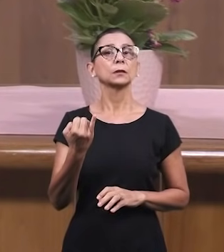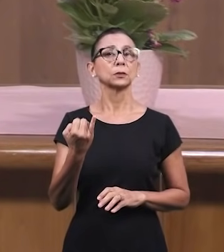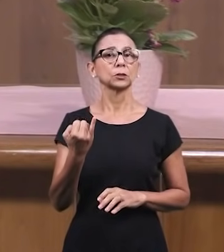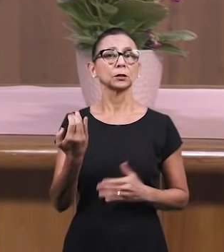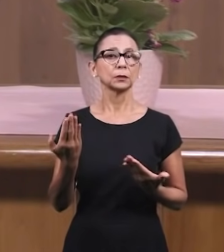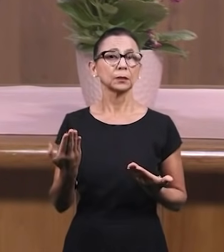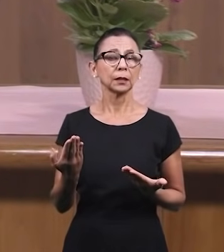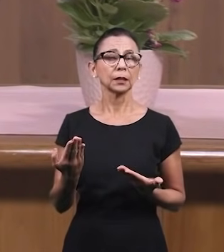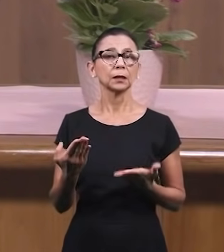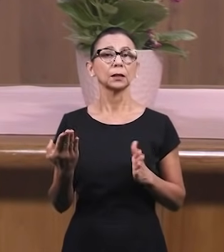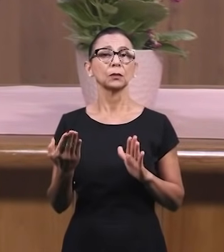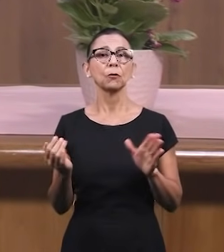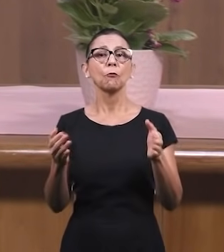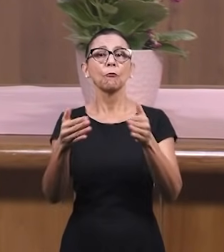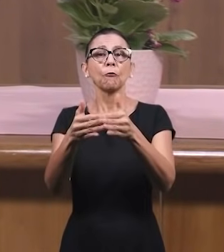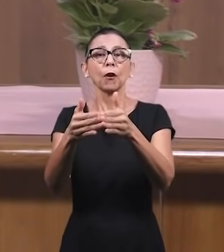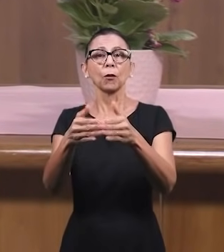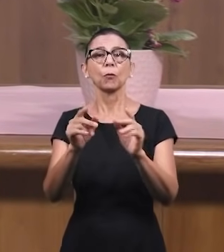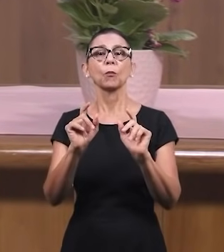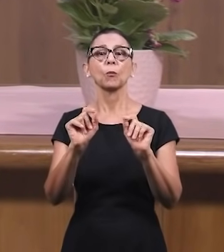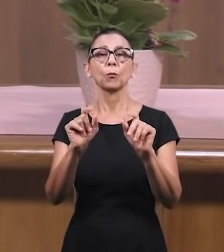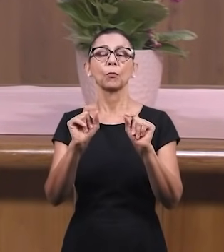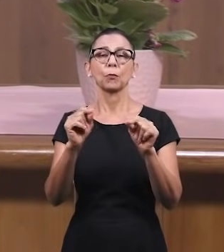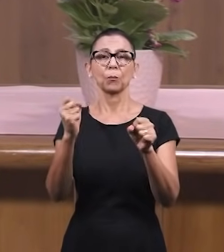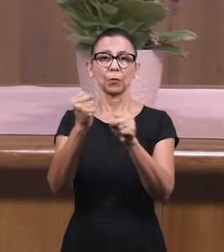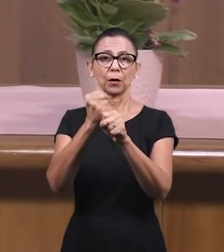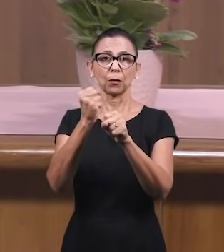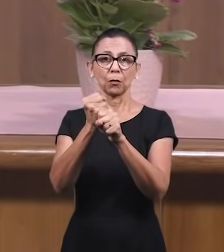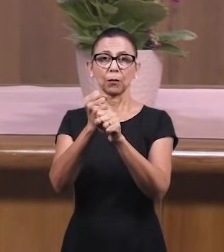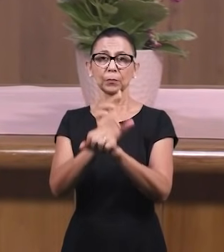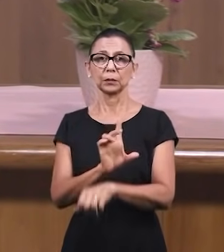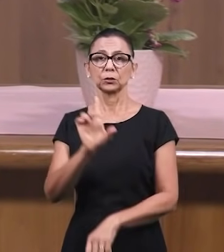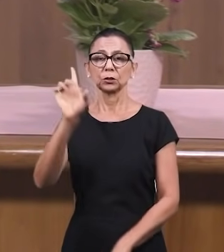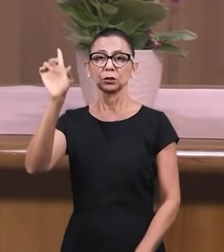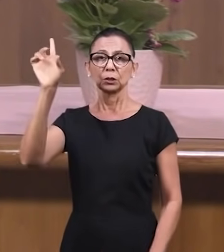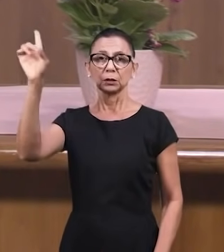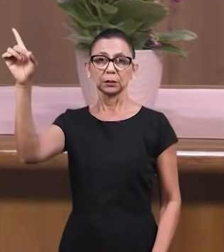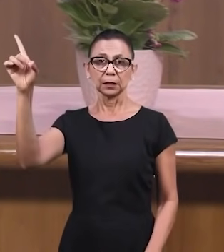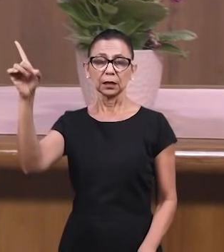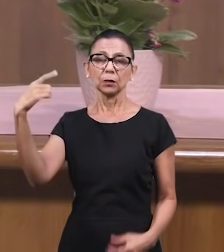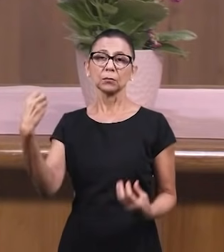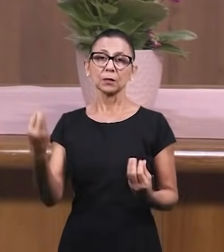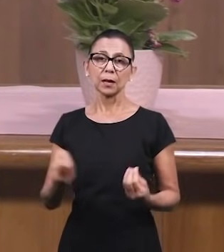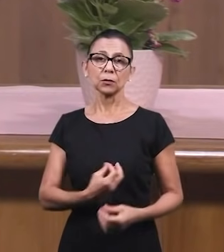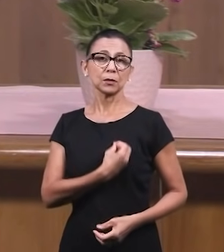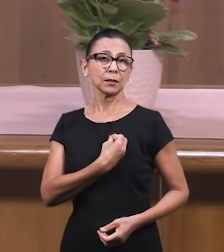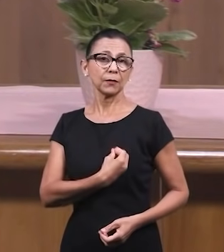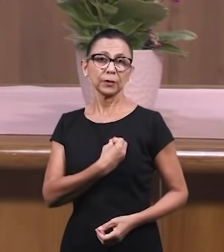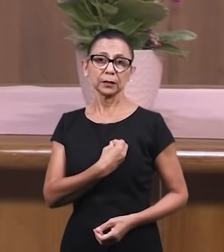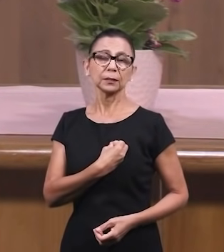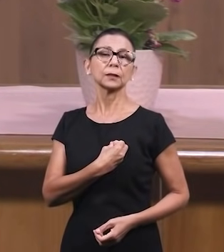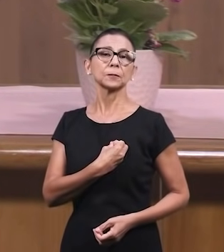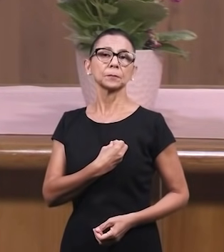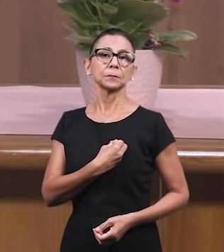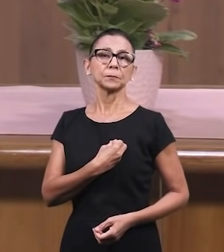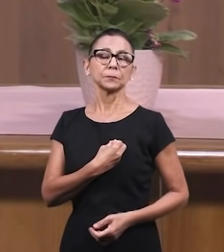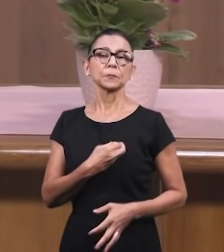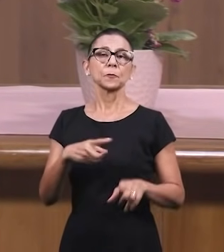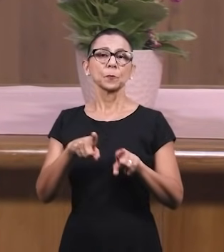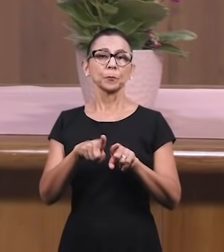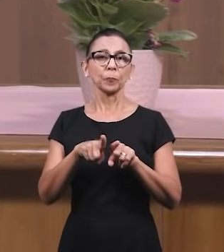a obra como forma de vida. É importante destacarmos a palavra revelada, a palavra de